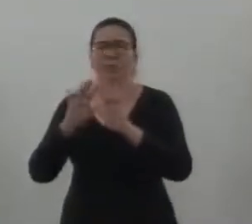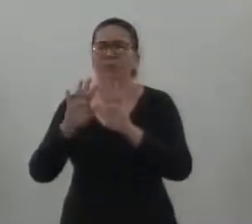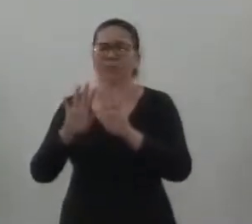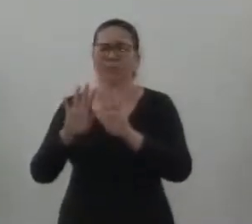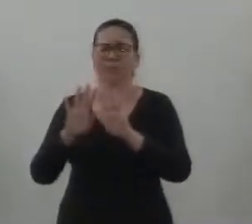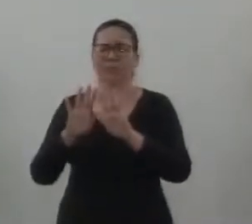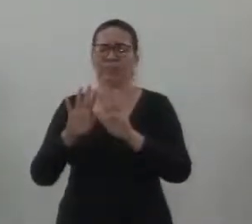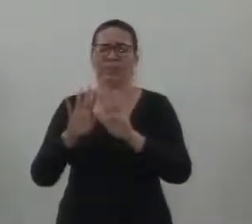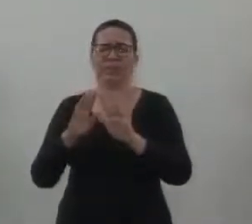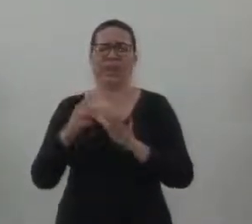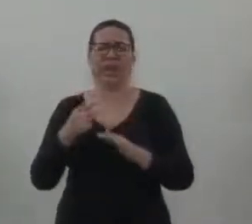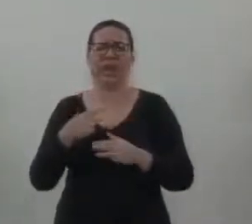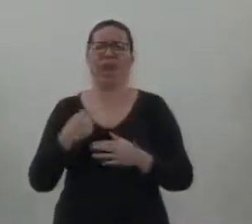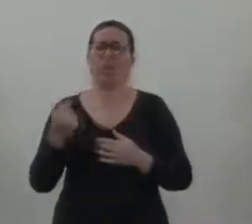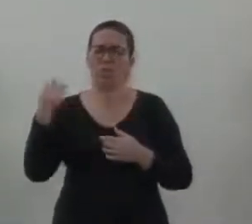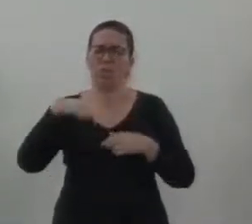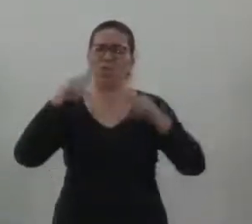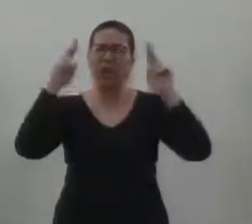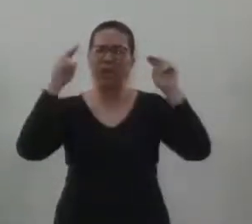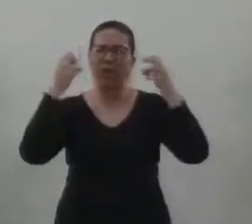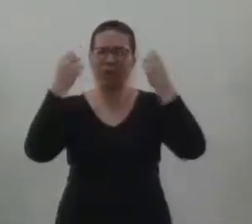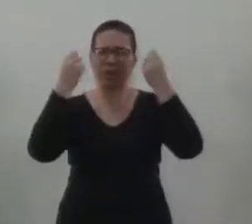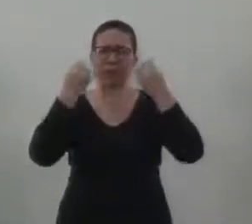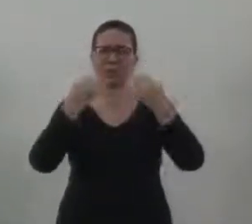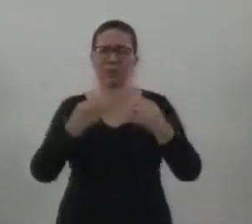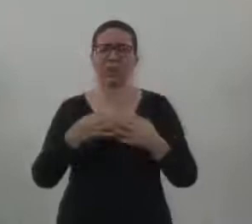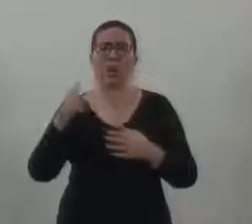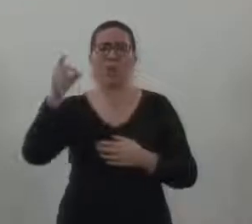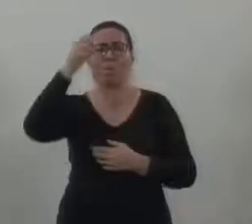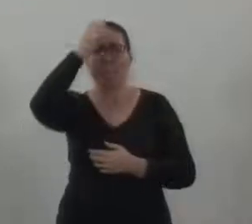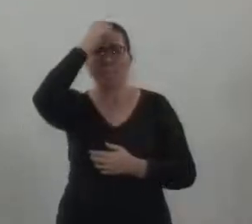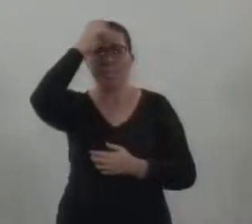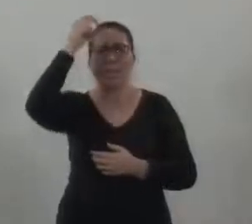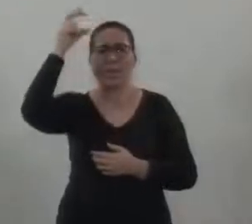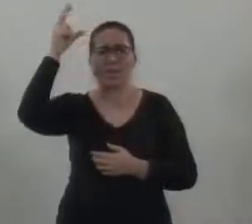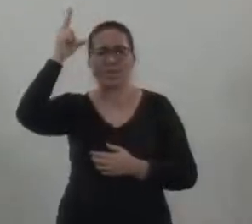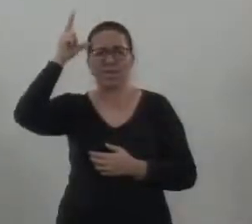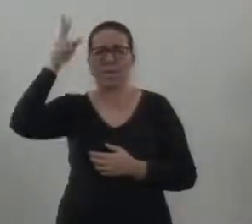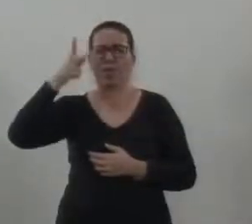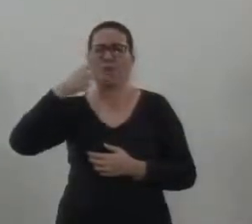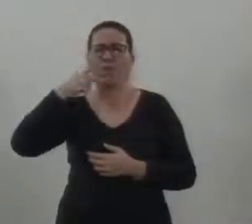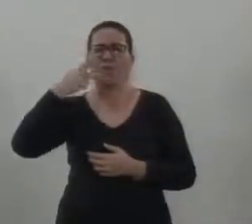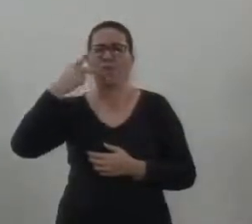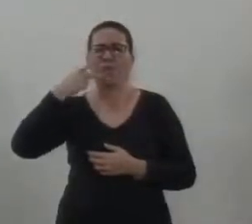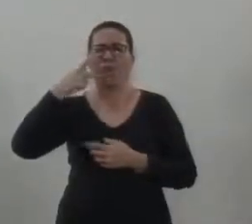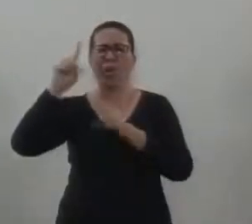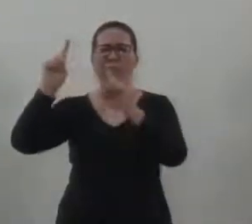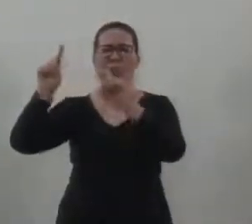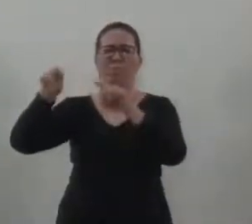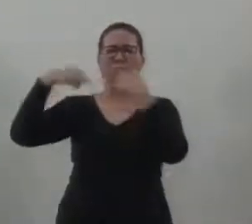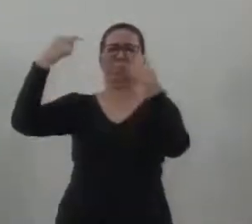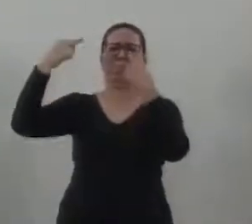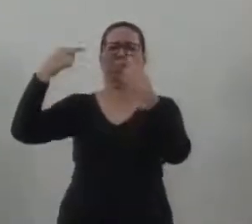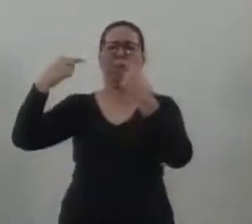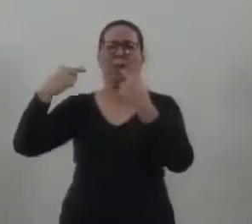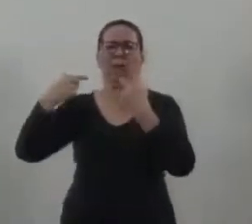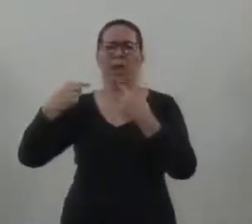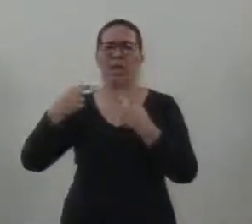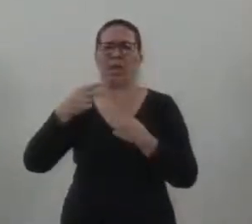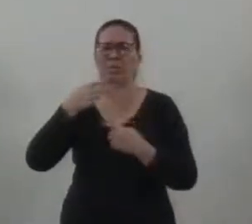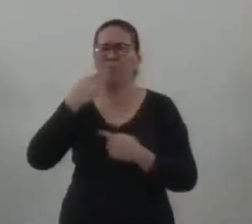questão de trazer esse tema, porque quando o seu prefeito nos chama, né? Chamou os vereadores ali, eu particularmente também, né?